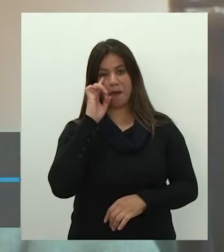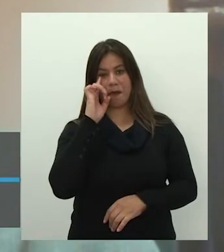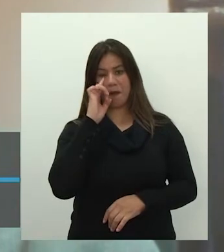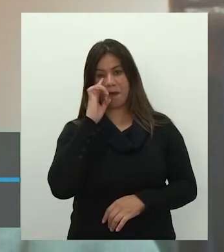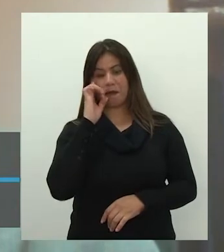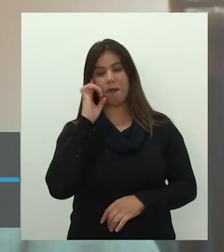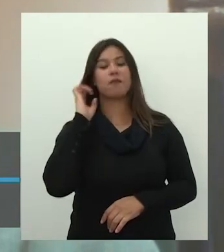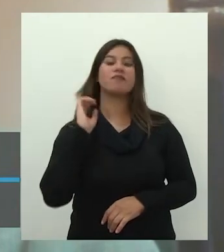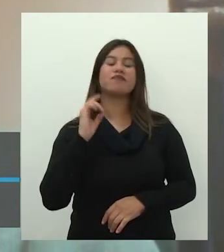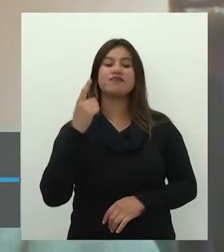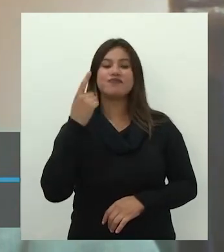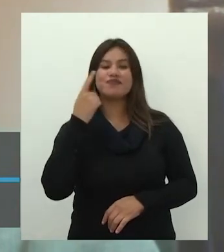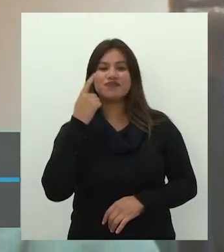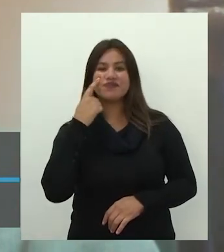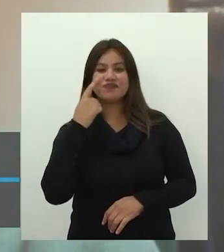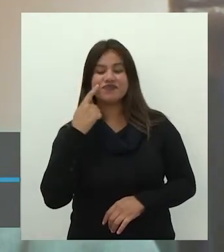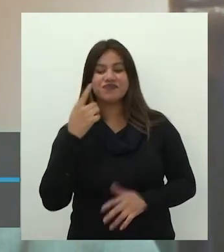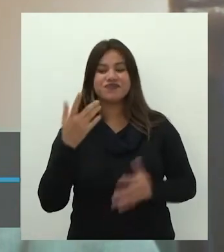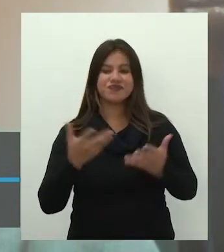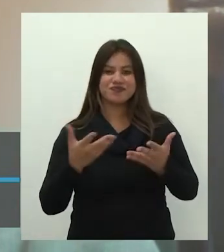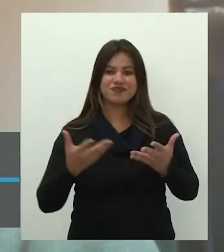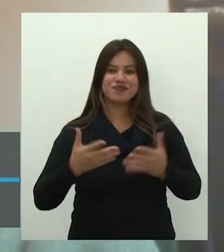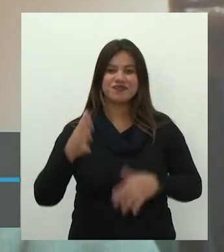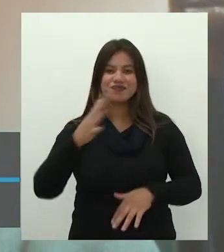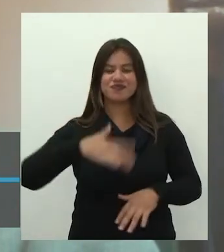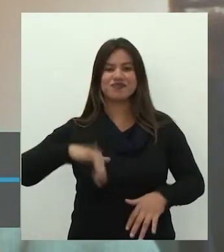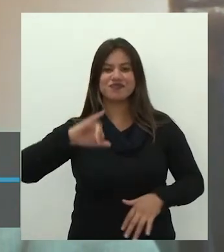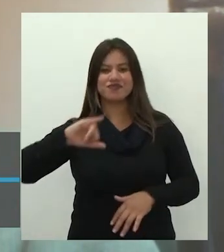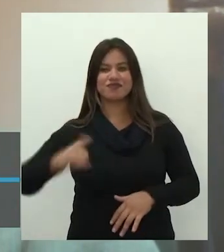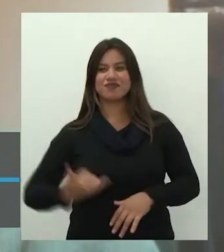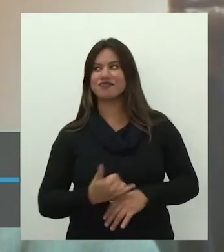suas palavras. Bom proveito a todos.